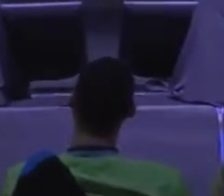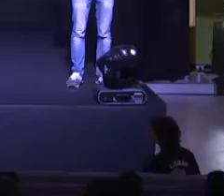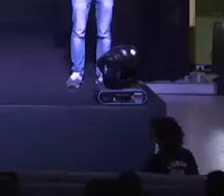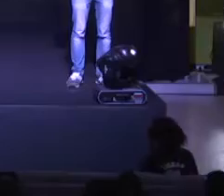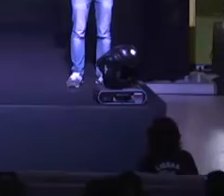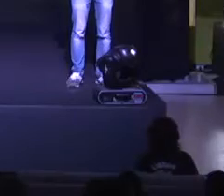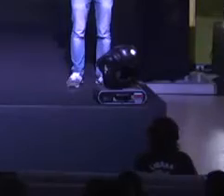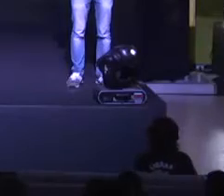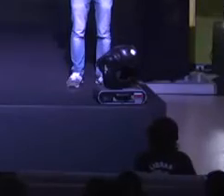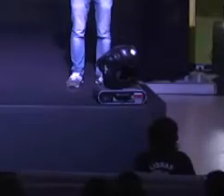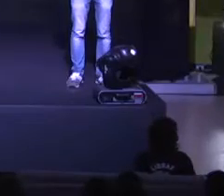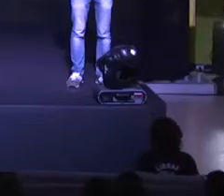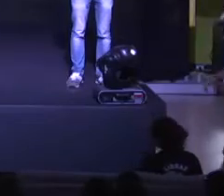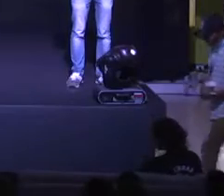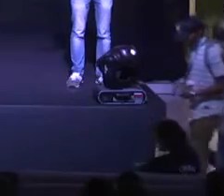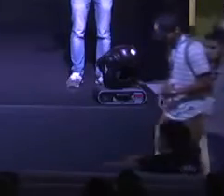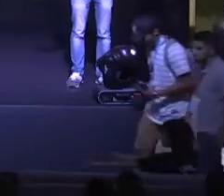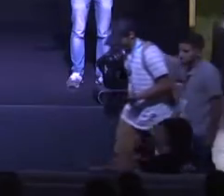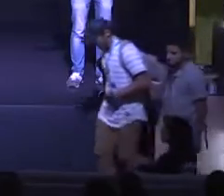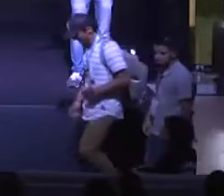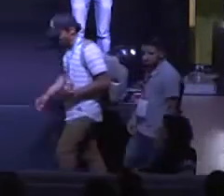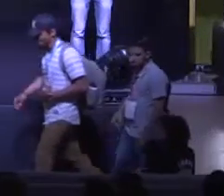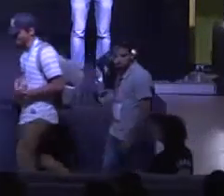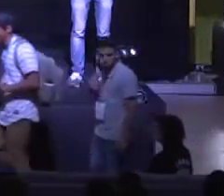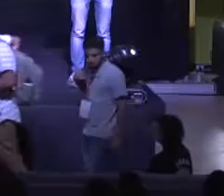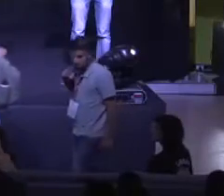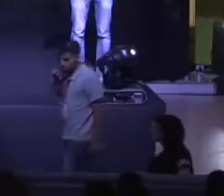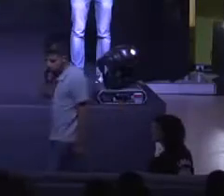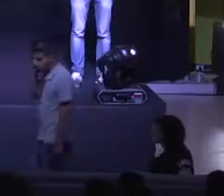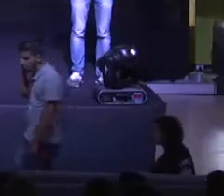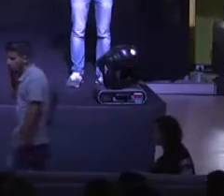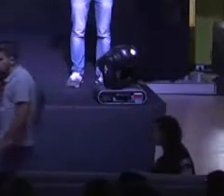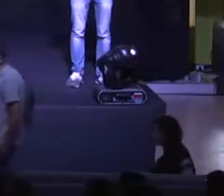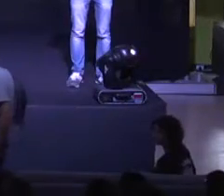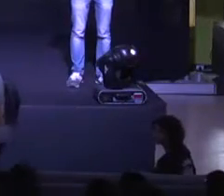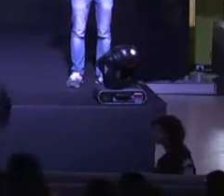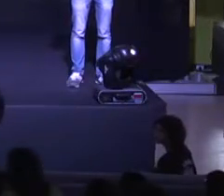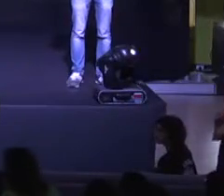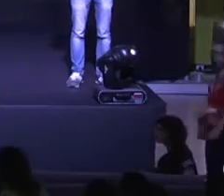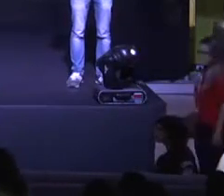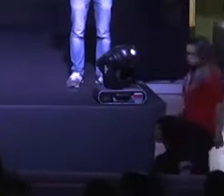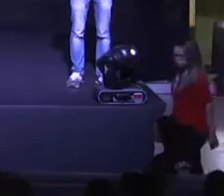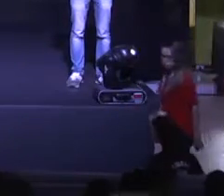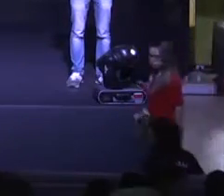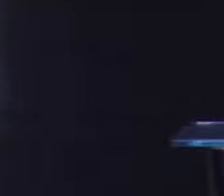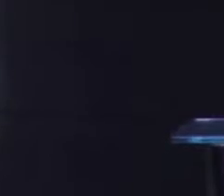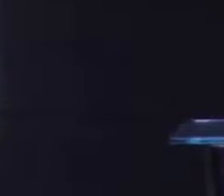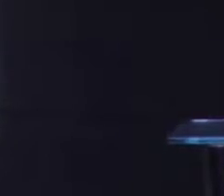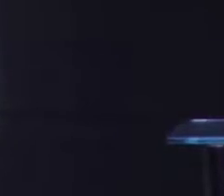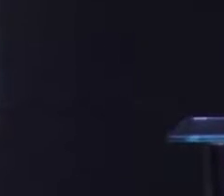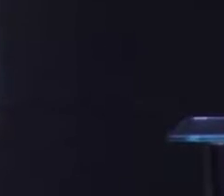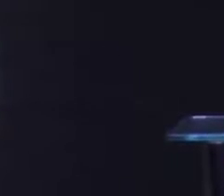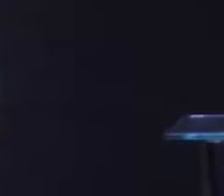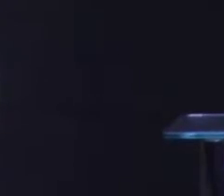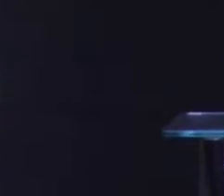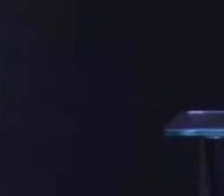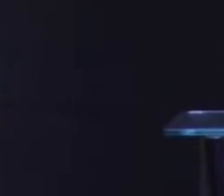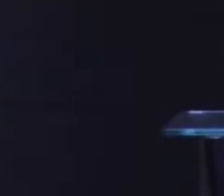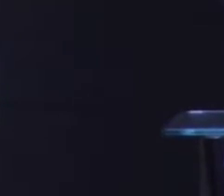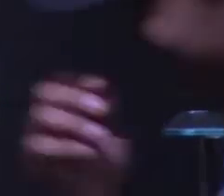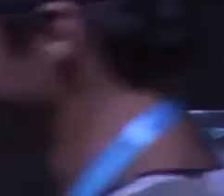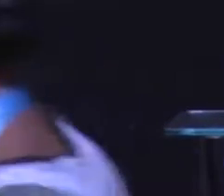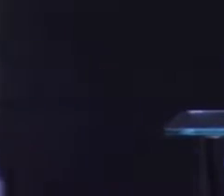Boa tarde a todos. Eu estou muito feliz de estar aqui nesse evento. É um trabalho longo, que dura praticamente um